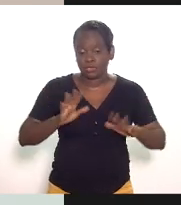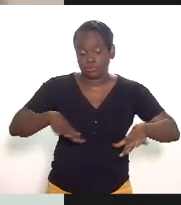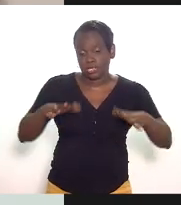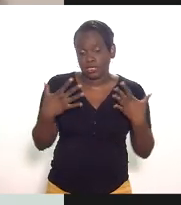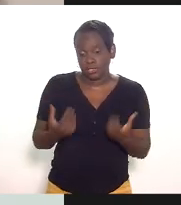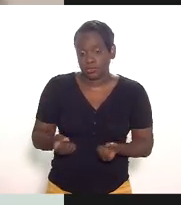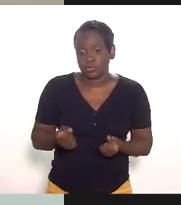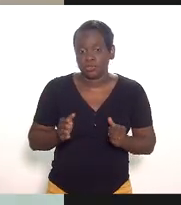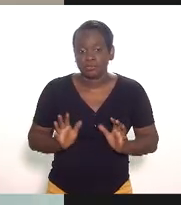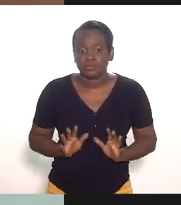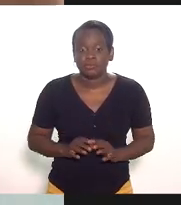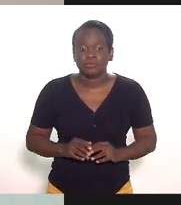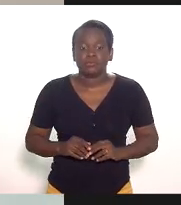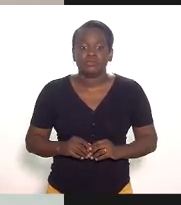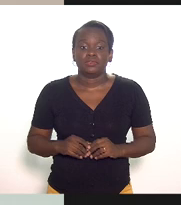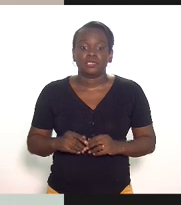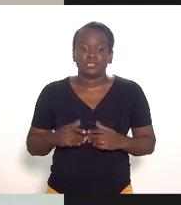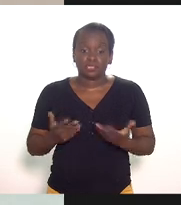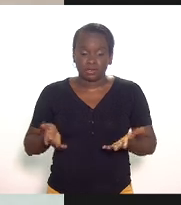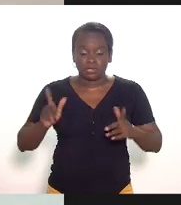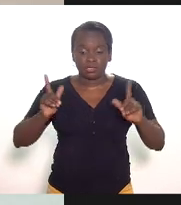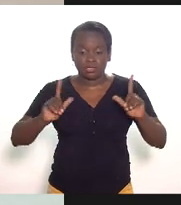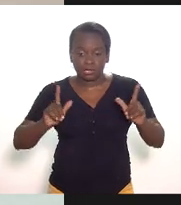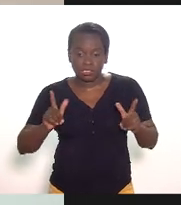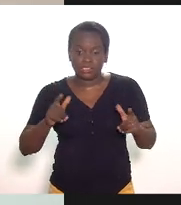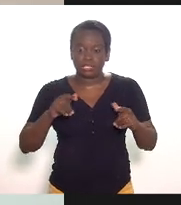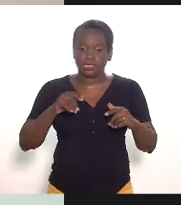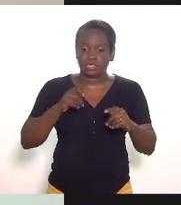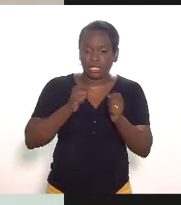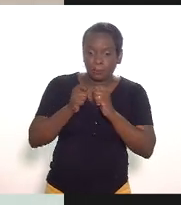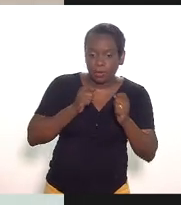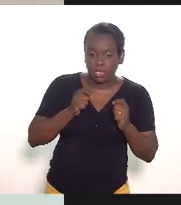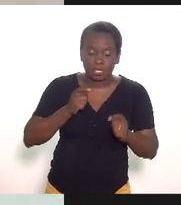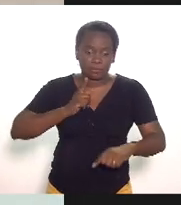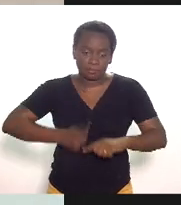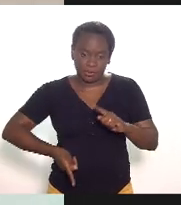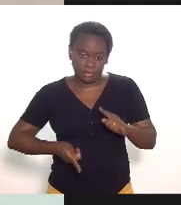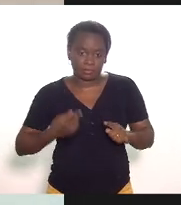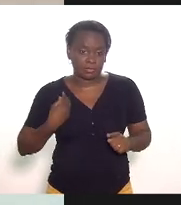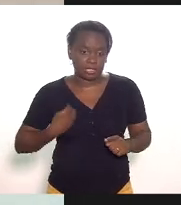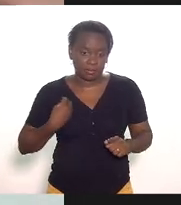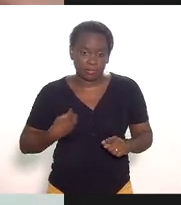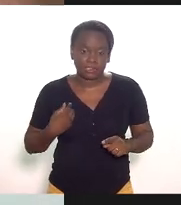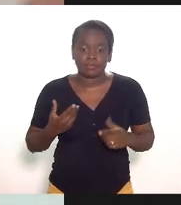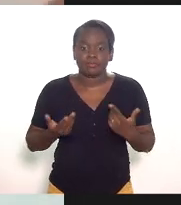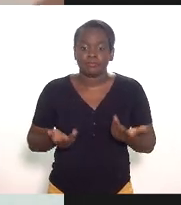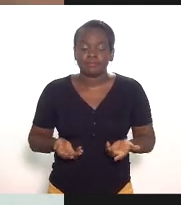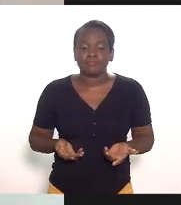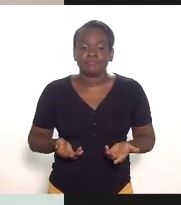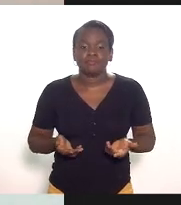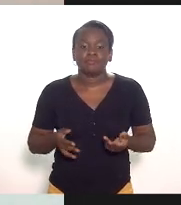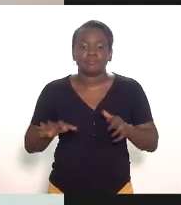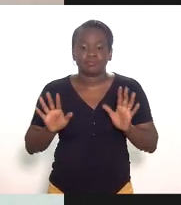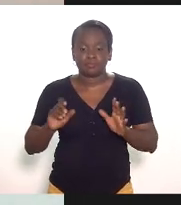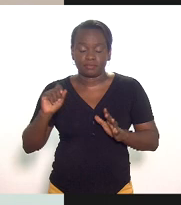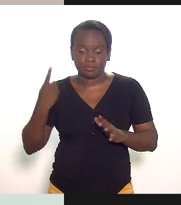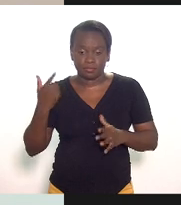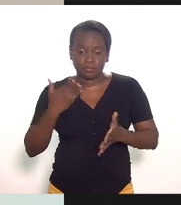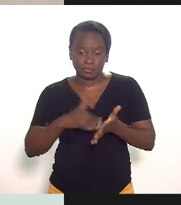tribunal, né? Então a imprensa não pôde participar no depoimento do deputado, do